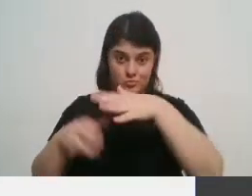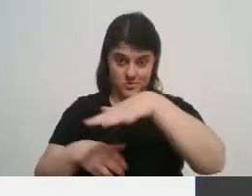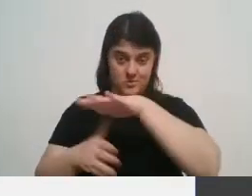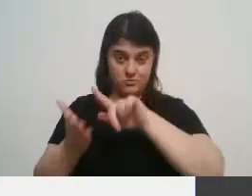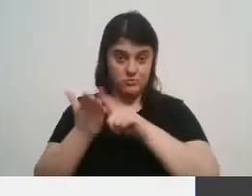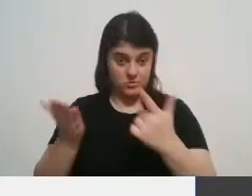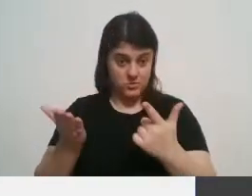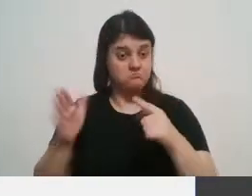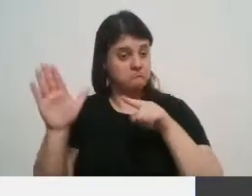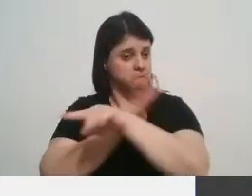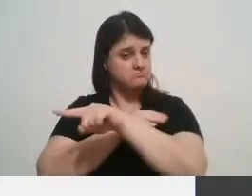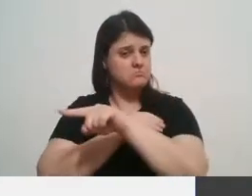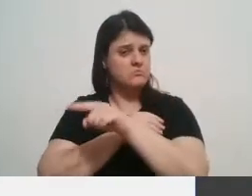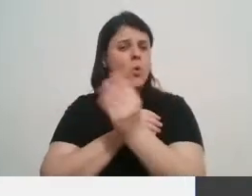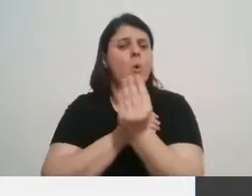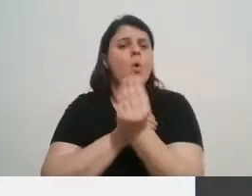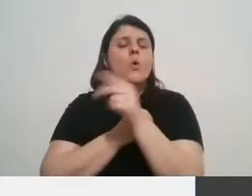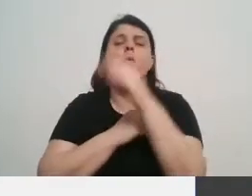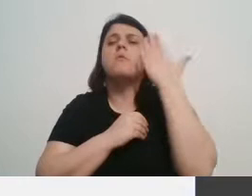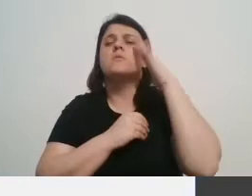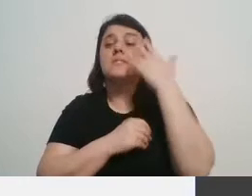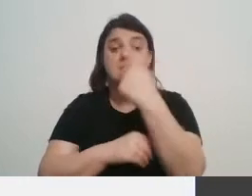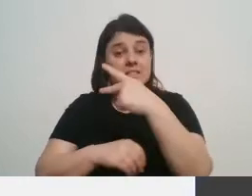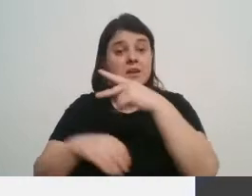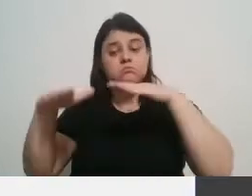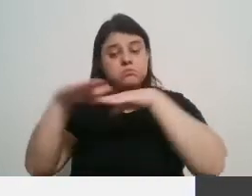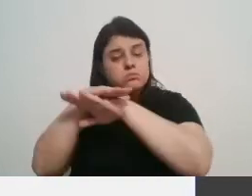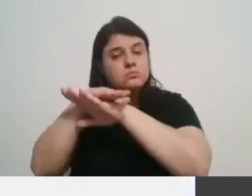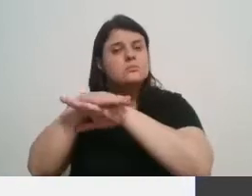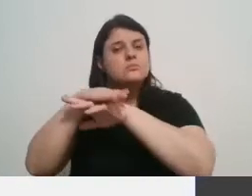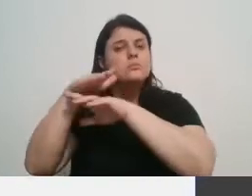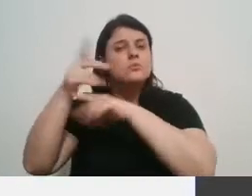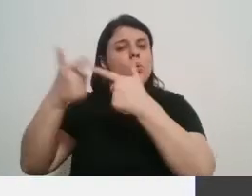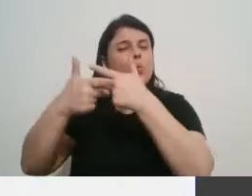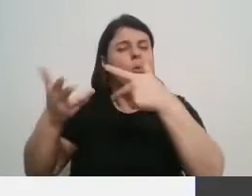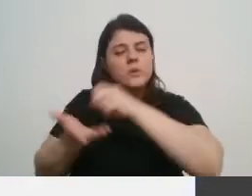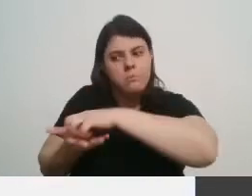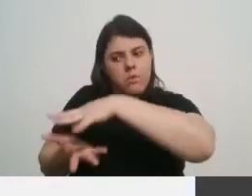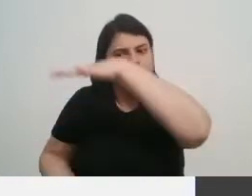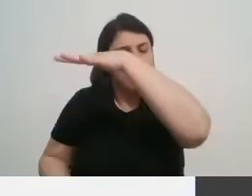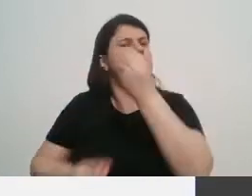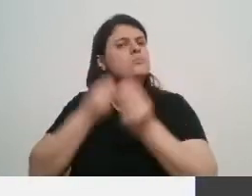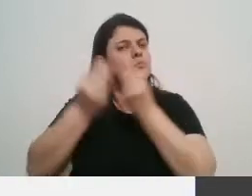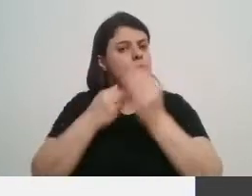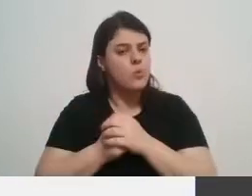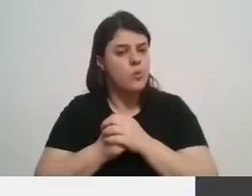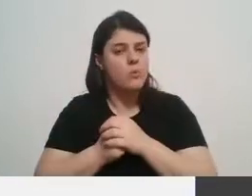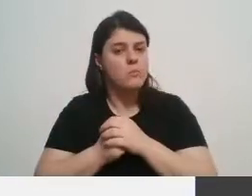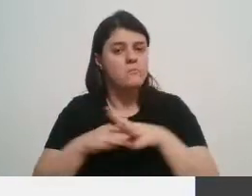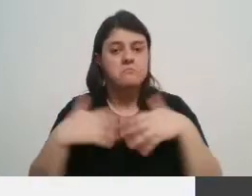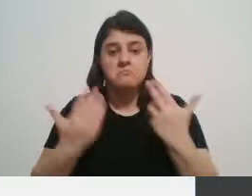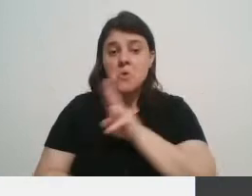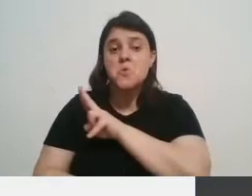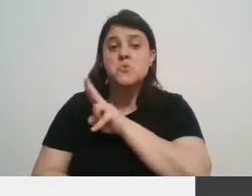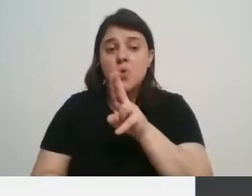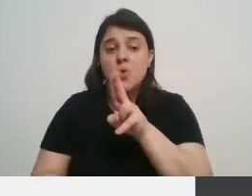jornal, é como ele entende a sua própria acumulação documental. Ou seja, chama de centro de referência, centro